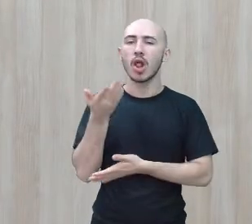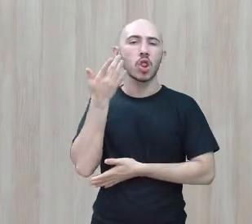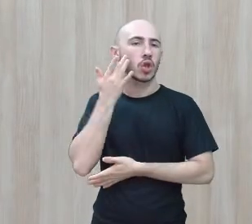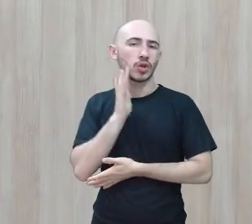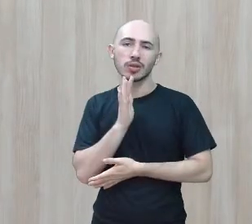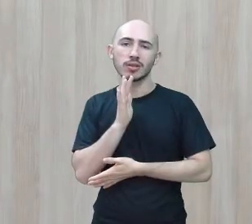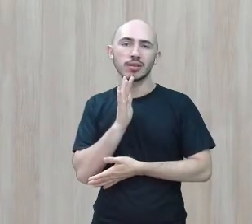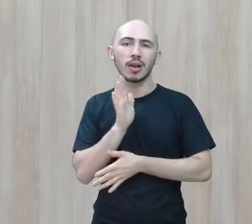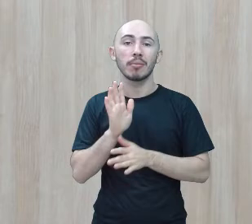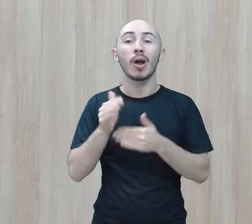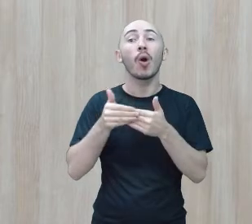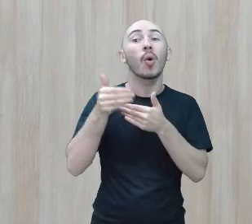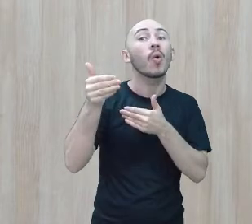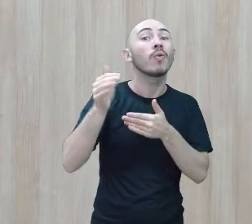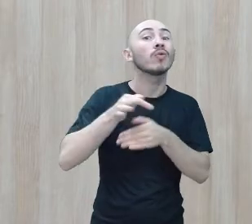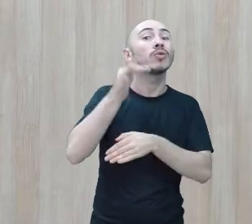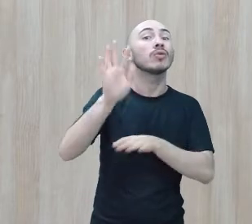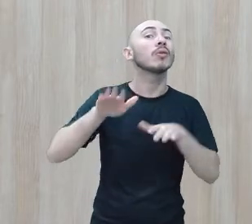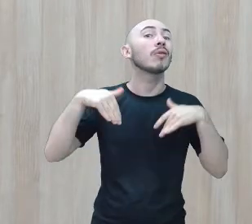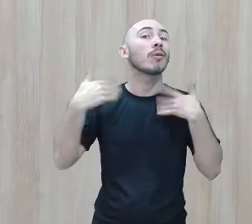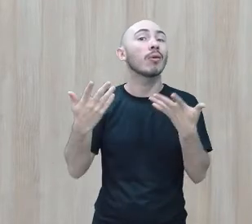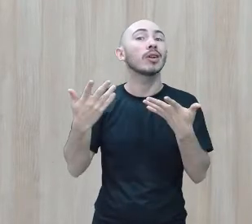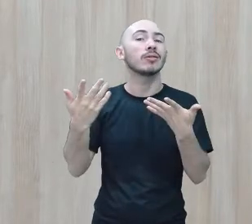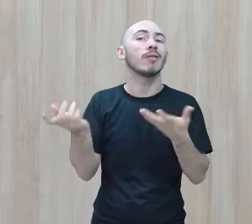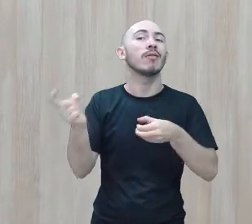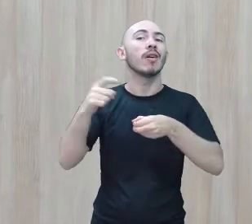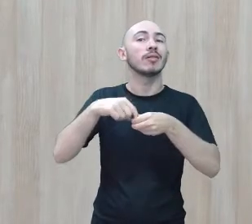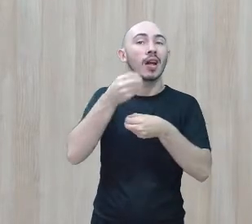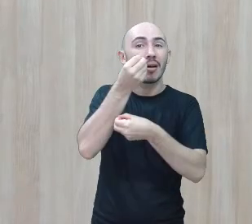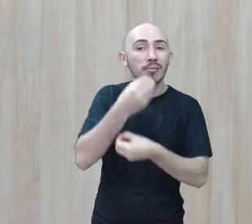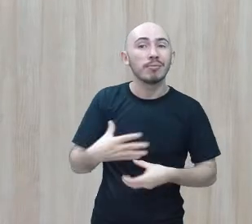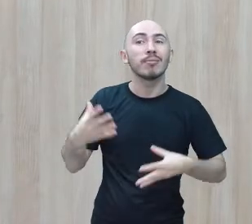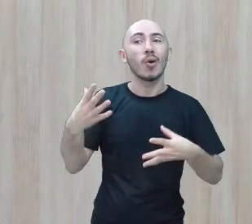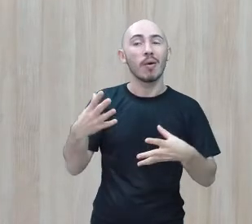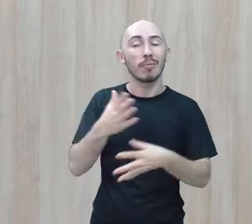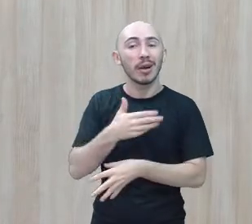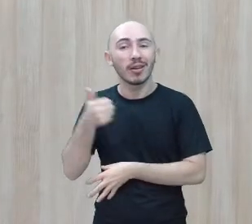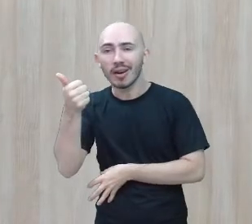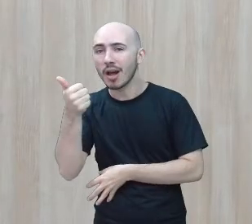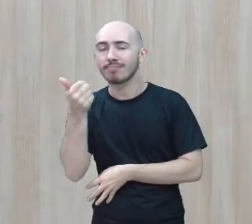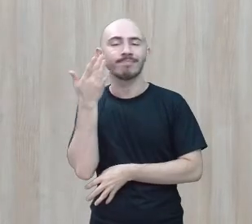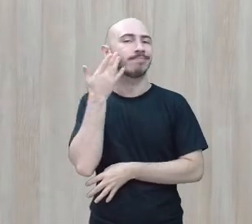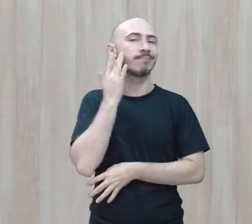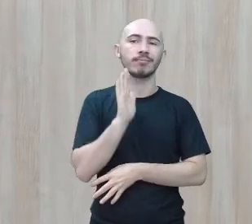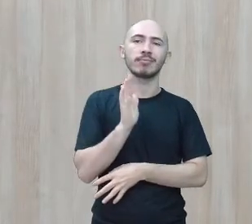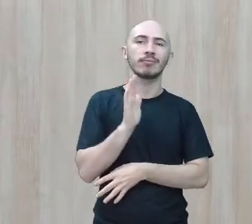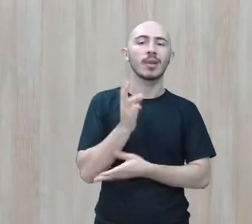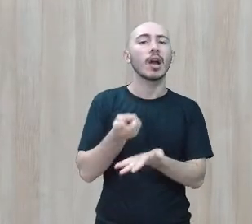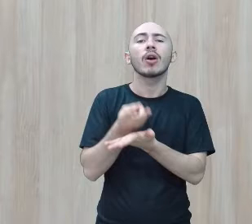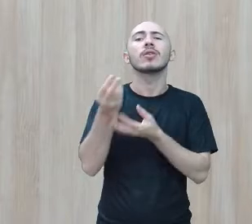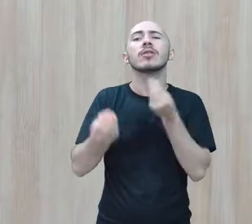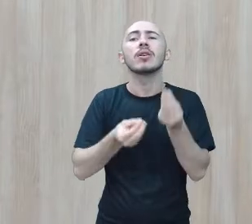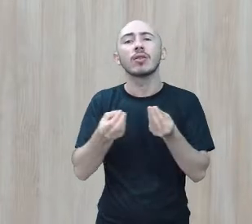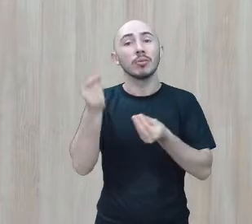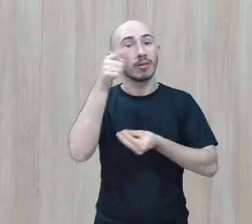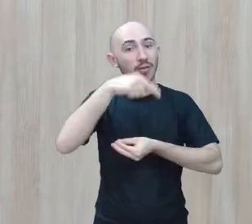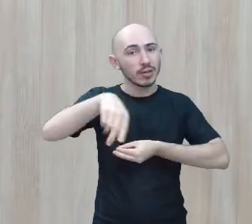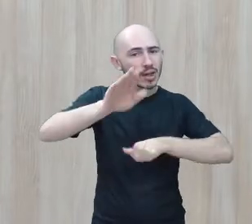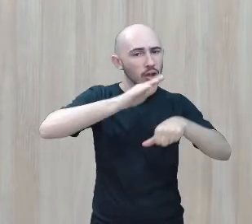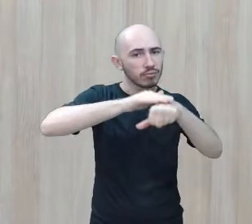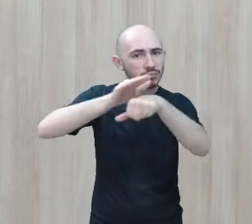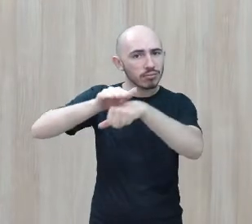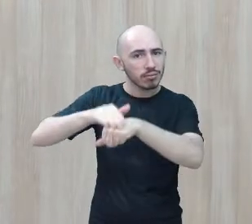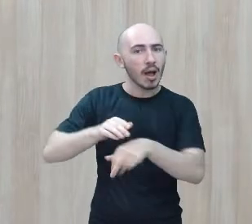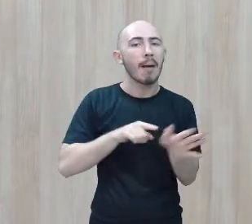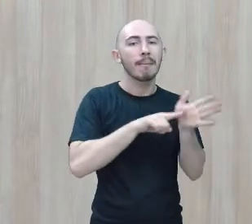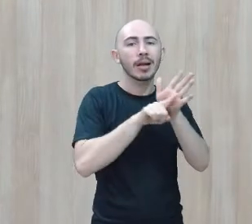quando vai ser recuperado. E aí, professora, mas isso aconteceu por quê? Vamos lá na pesquisa, gente, que a gente vai